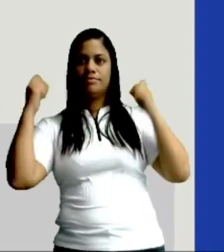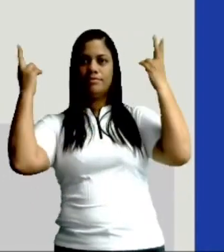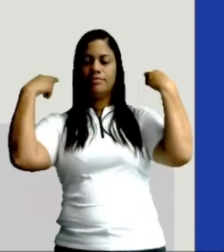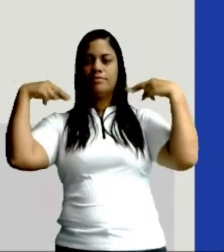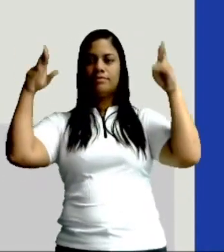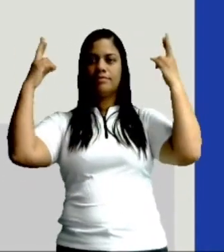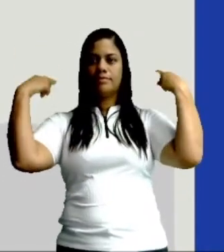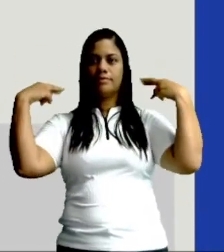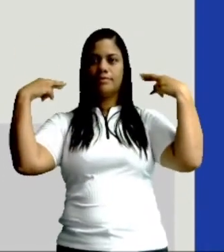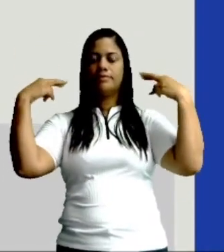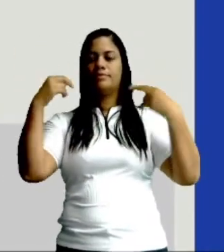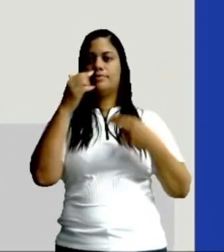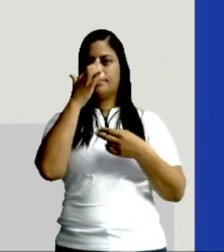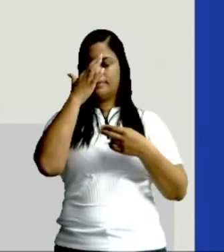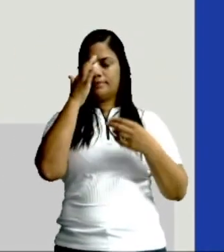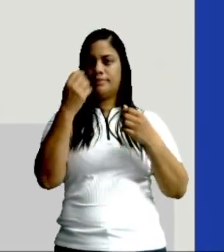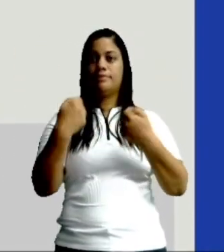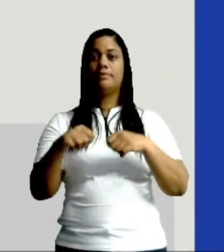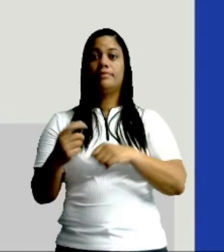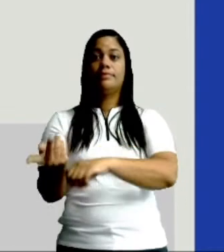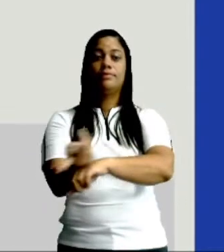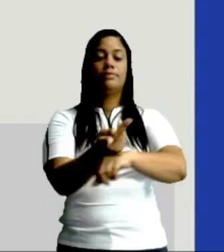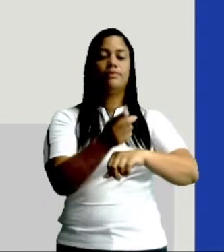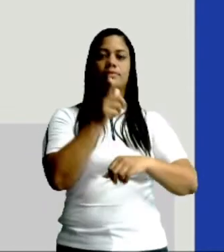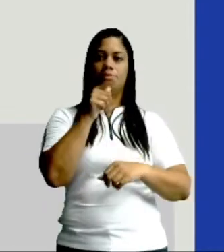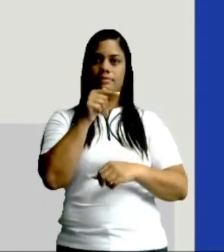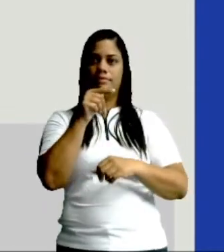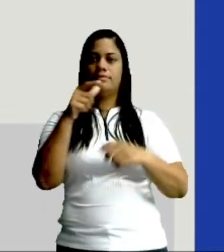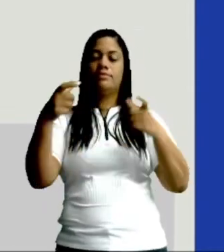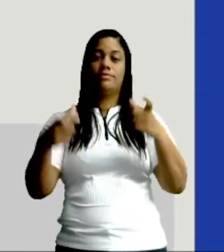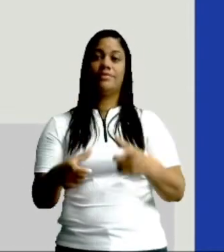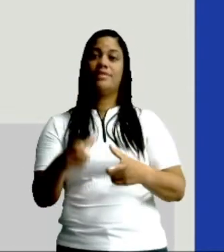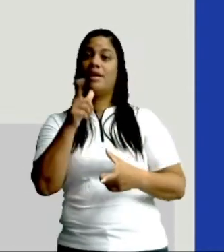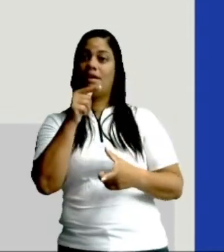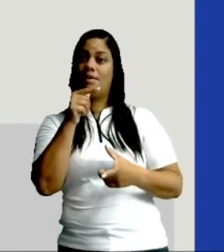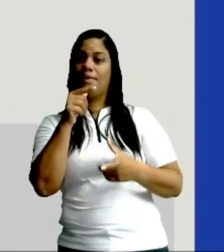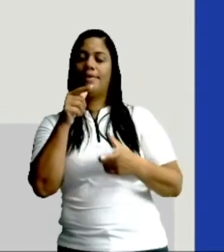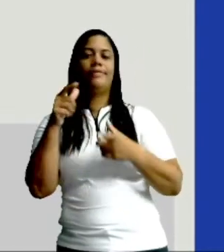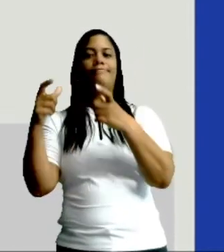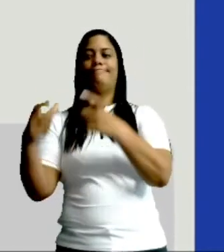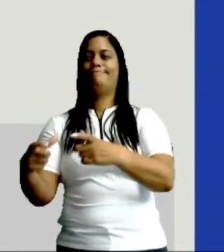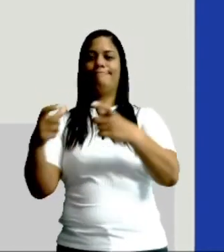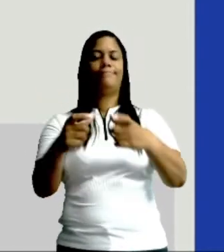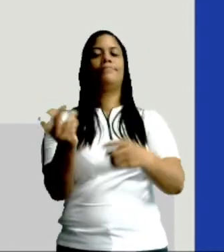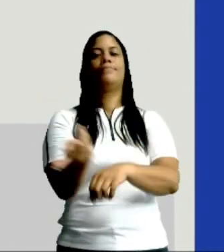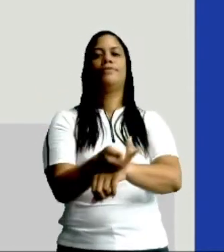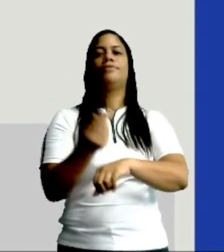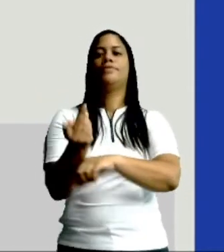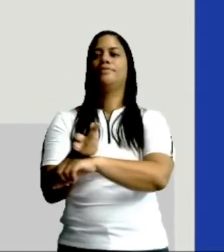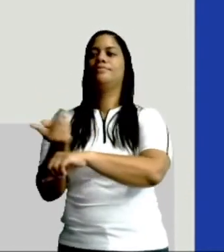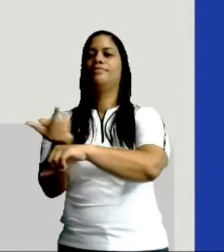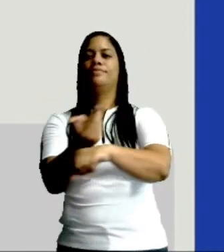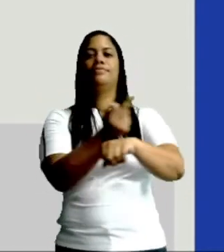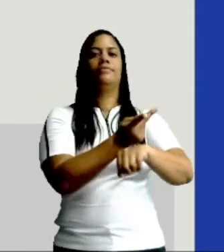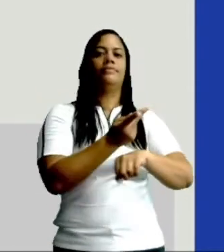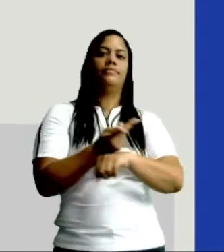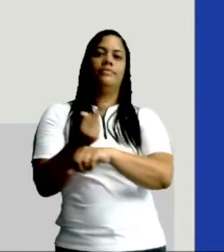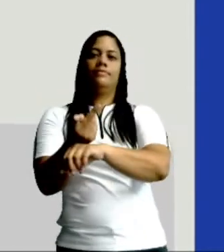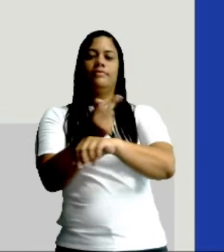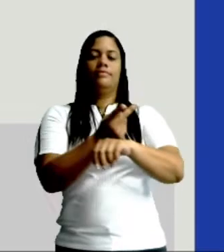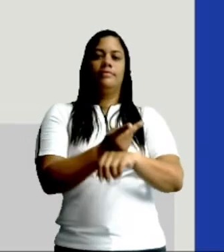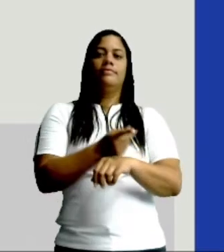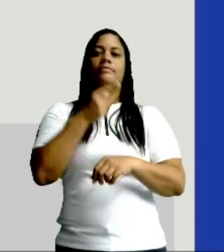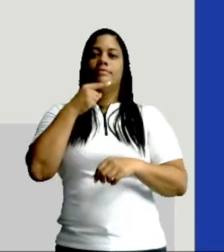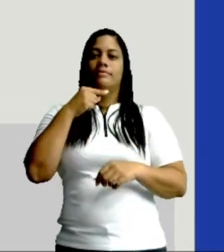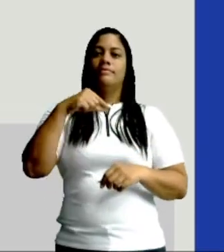que nômade? Porque eles têm que sair atrás de água. Como eles estão no deserto, não é todo lugar que tem água. Então eles pegam as